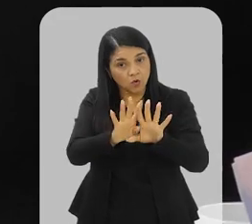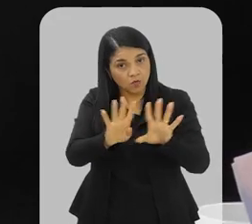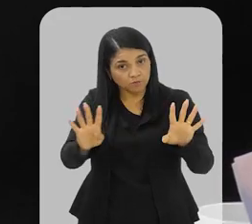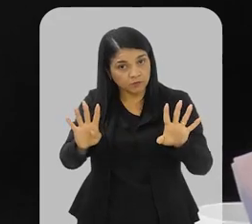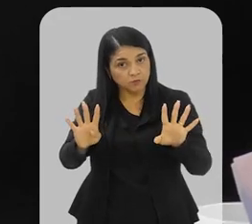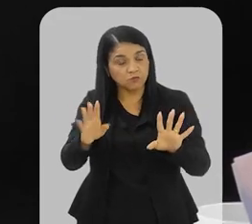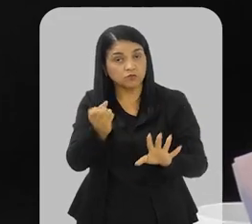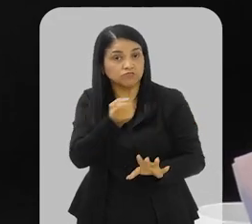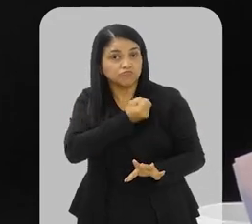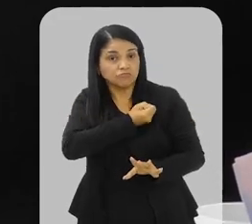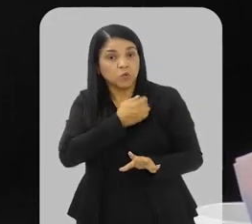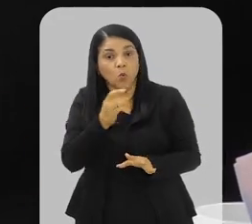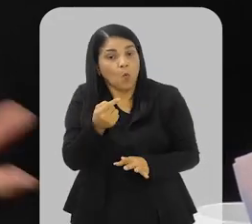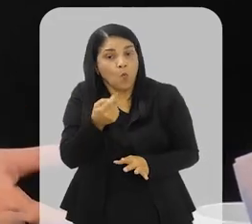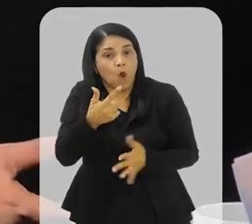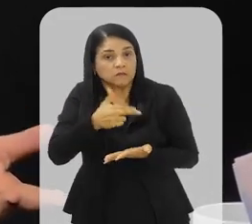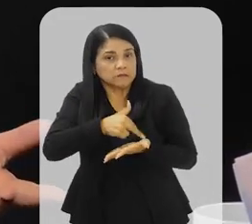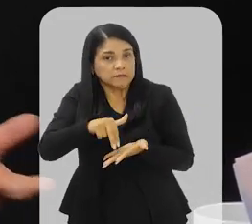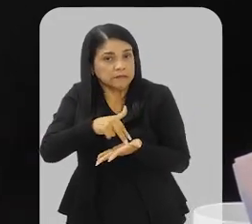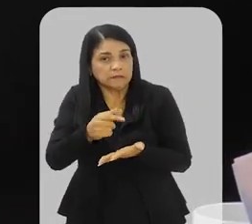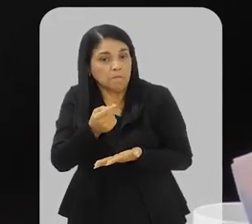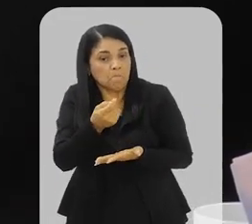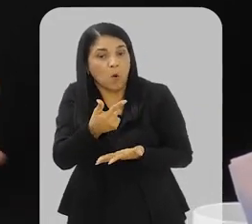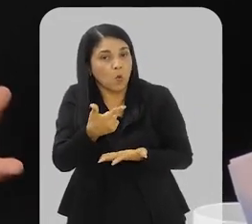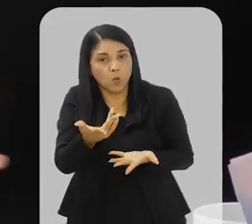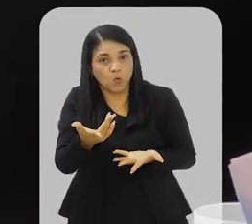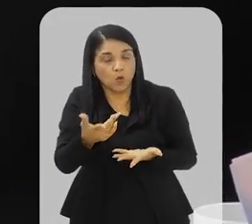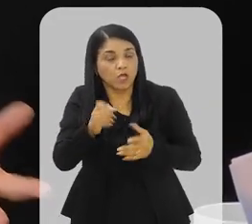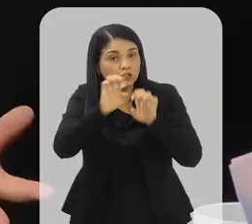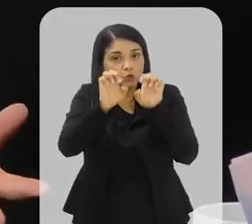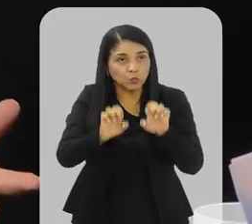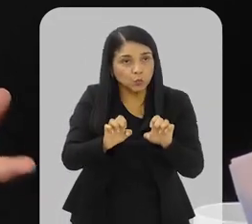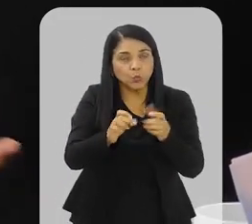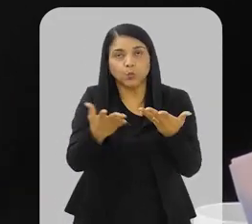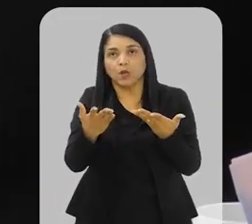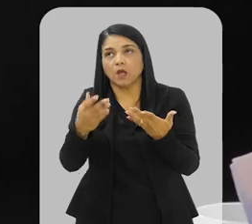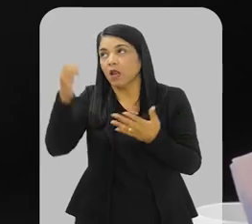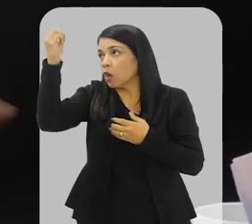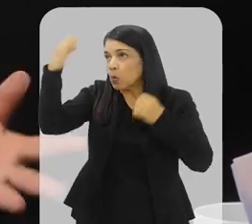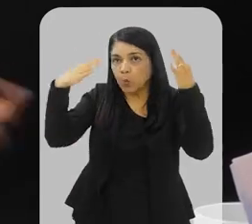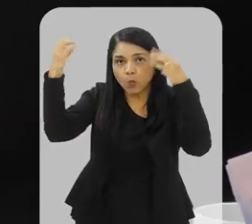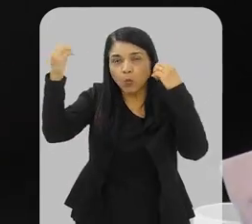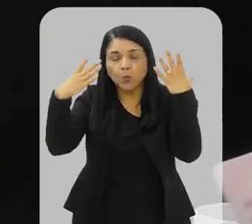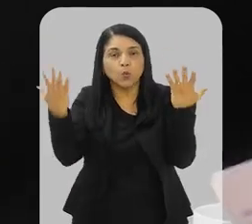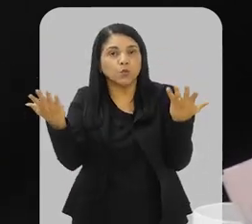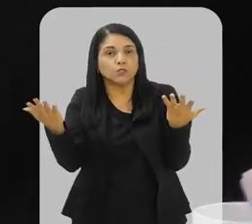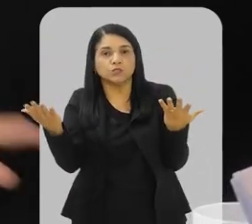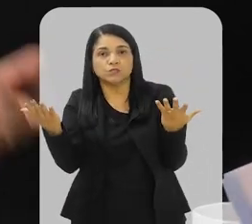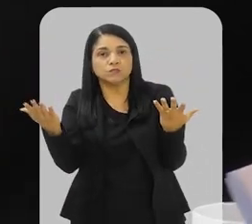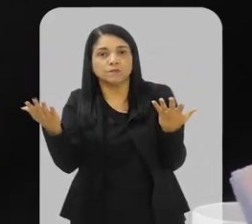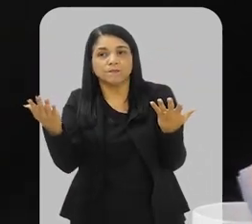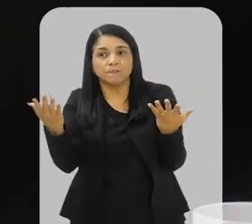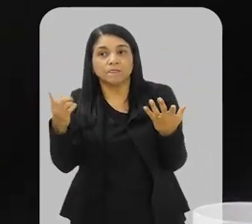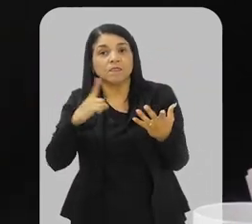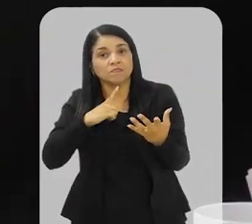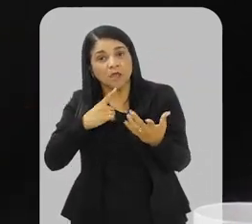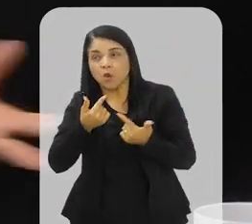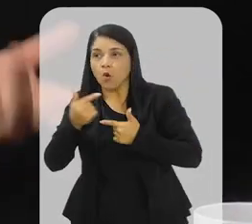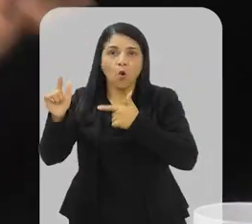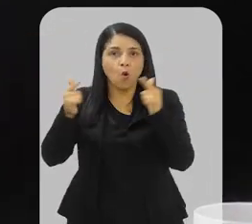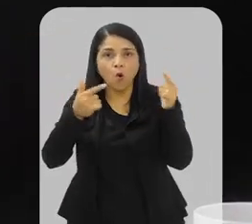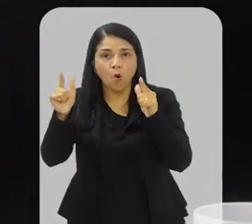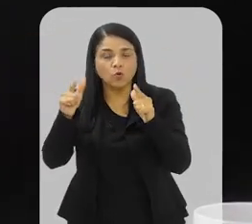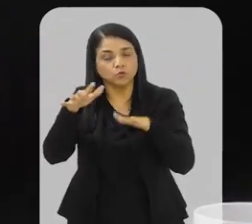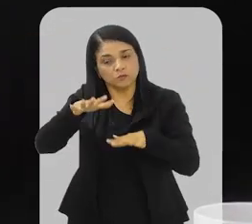artístico do que um coreógrafo porque você tem comissões eh pontuadas que quase não dançam é efeito é estrutura é